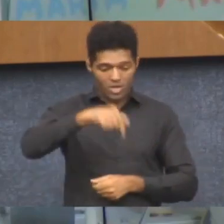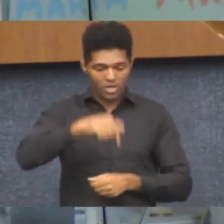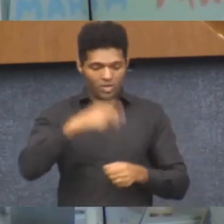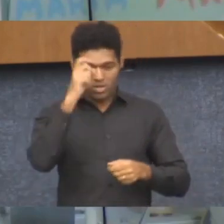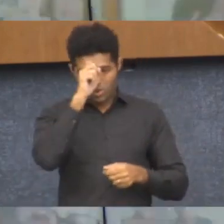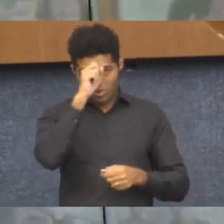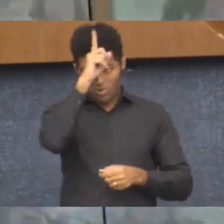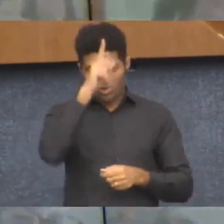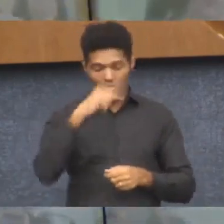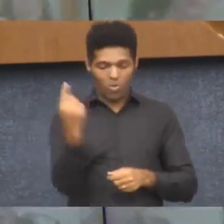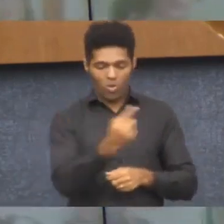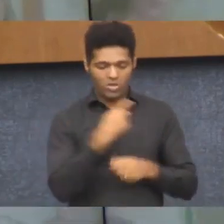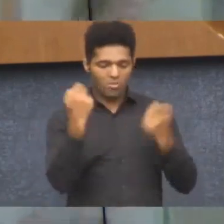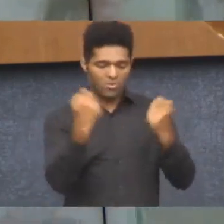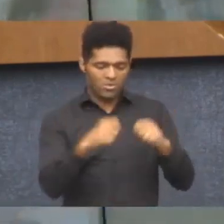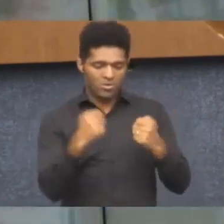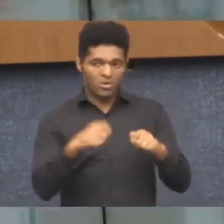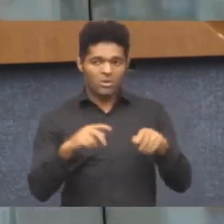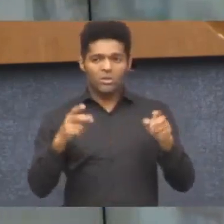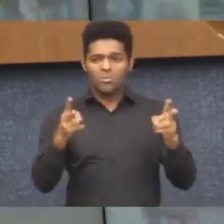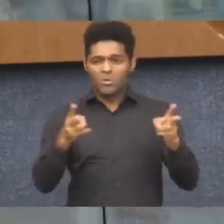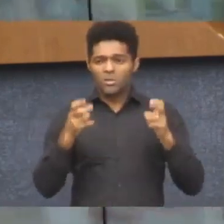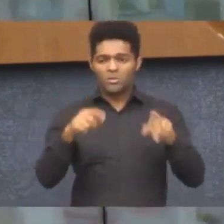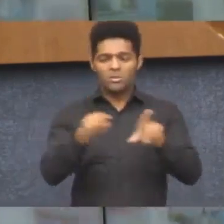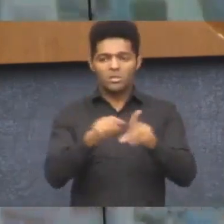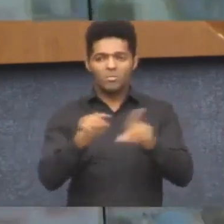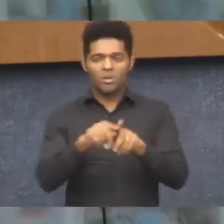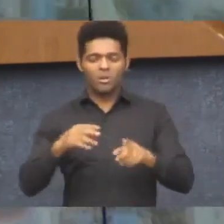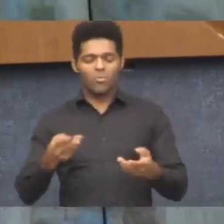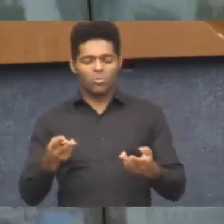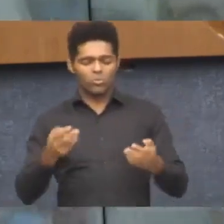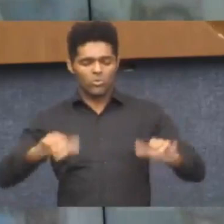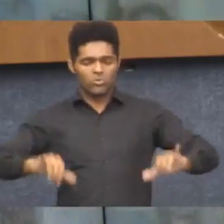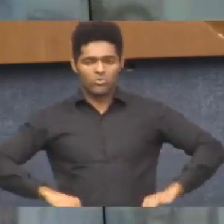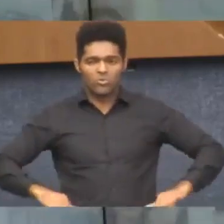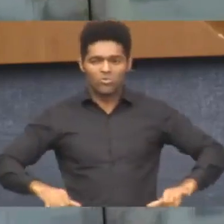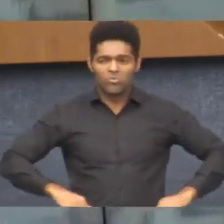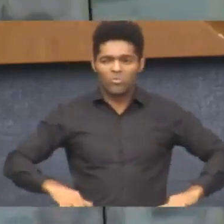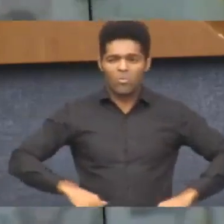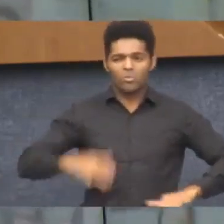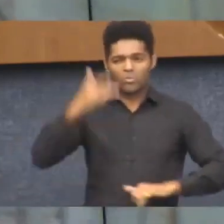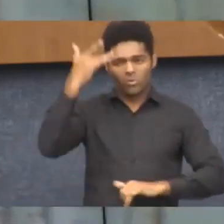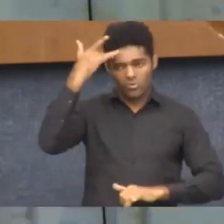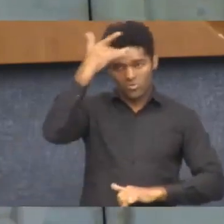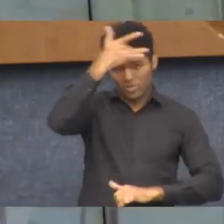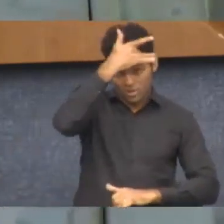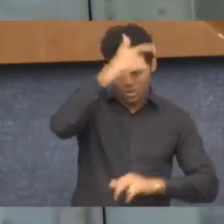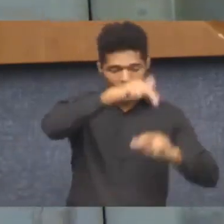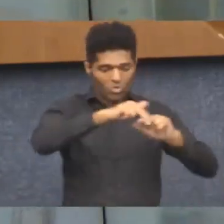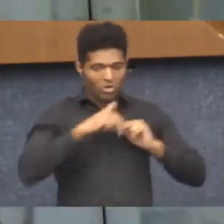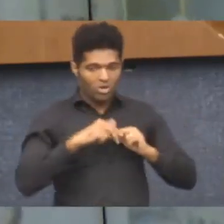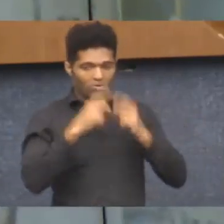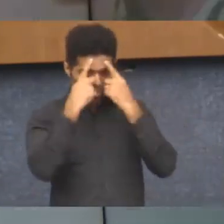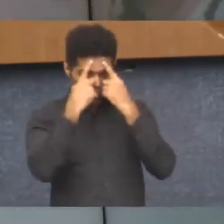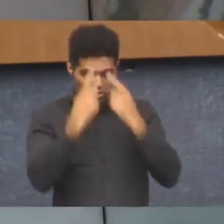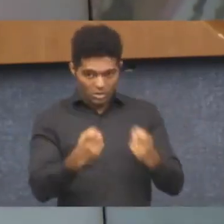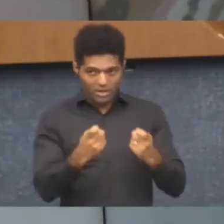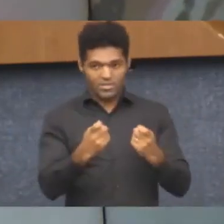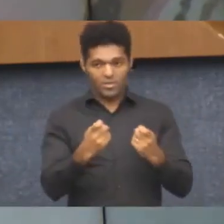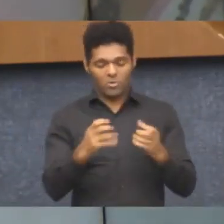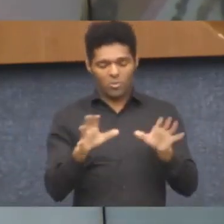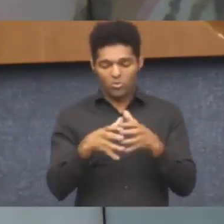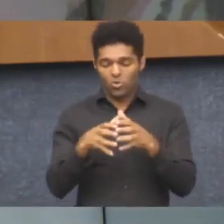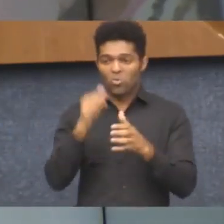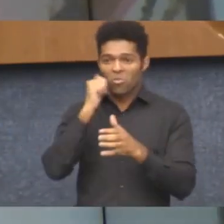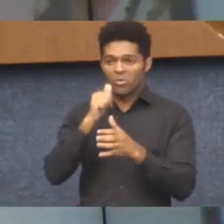gente percebeu muito sofrimento e adoecimento mental, principalmente das mulheres, por sofrerem violência, vários tipos de violência. Então